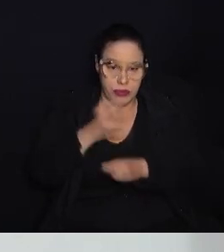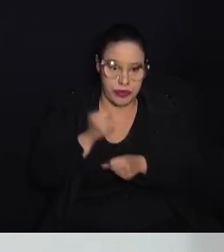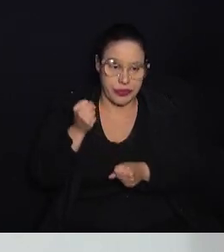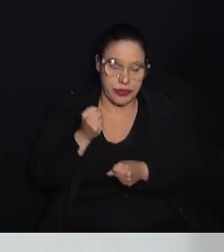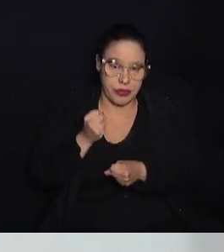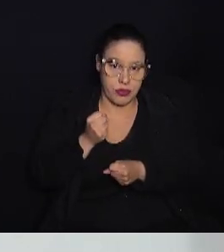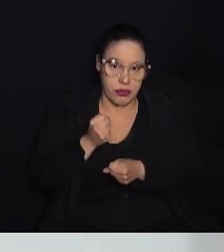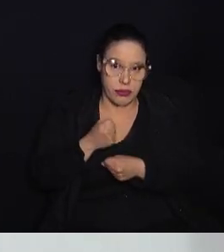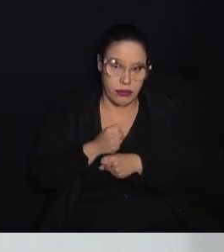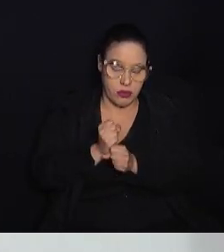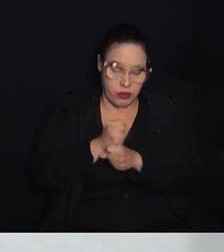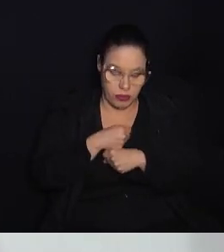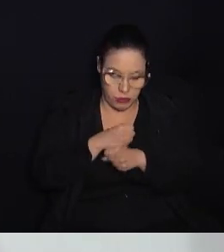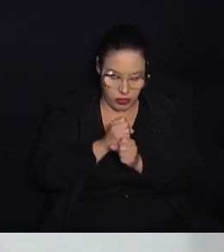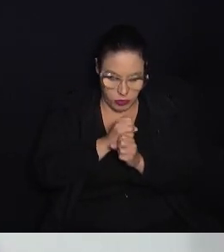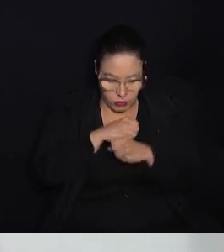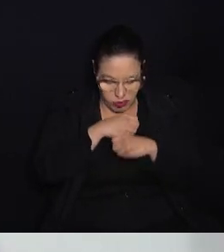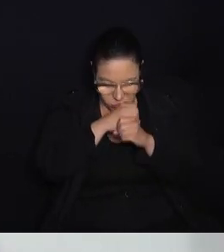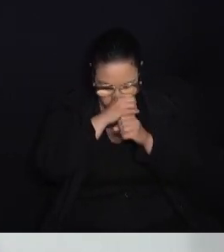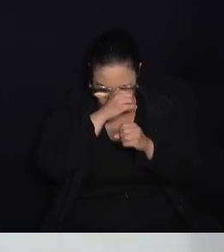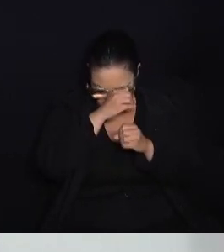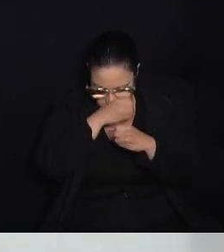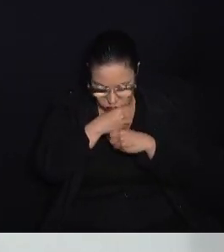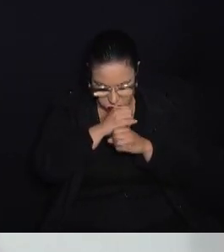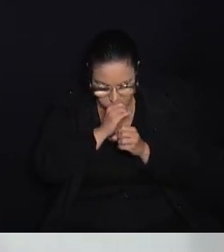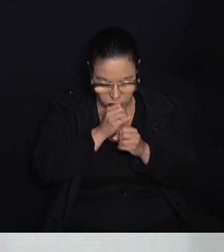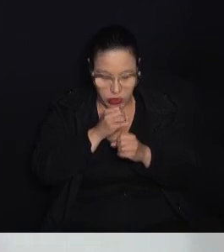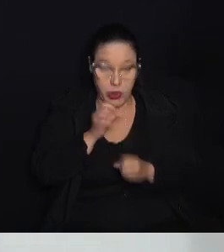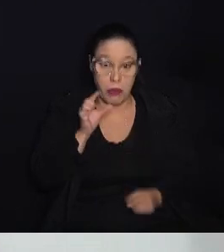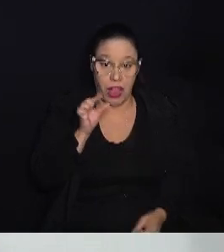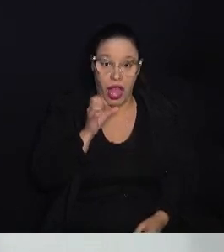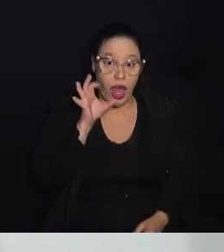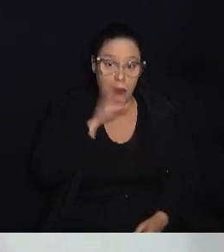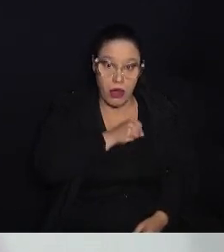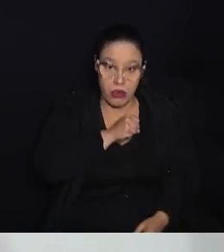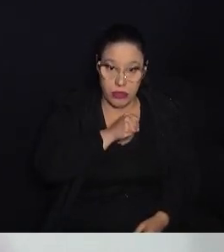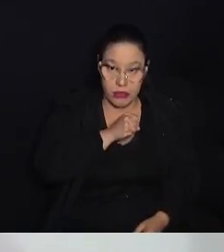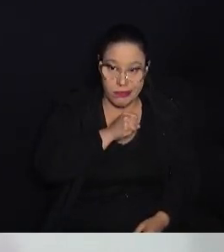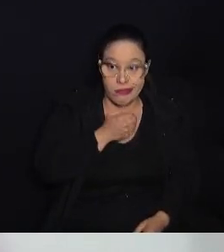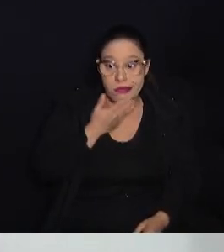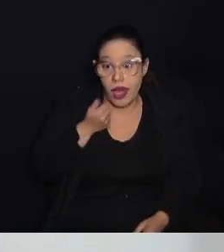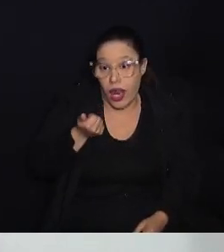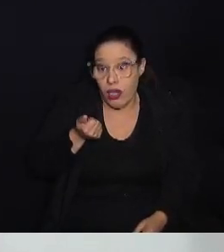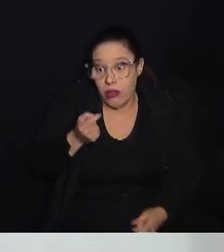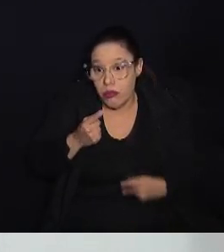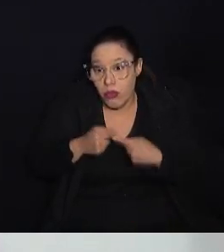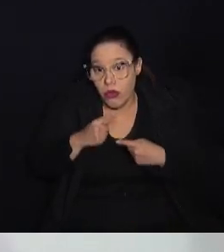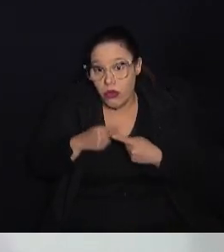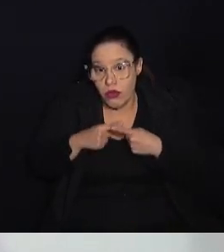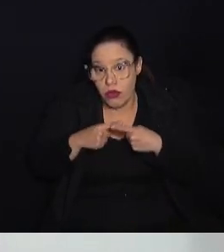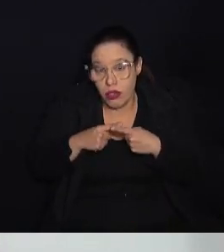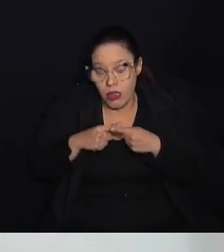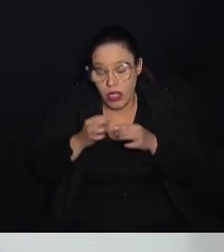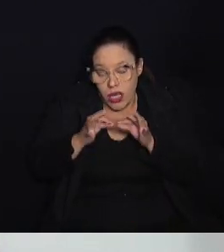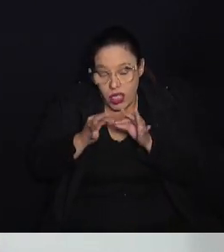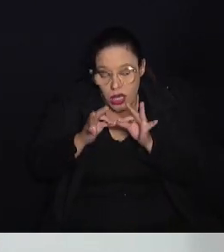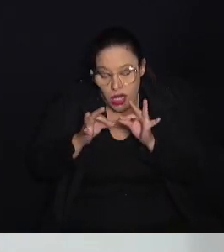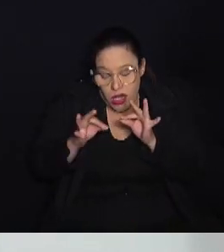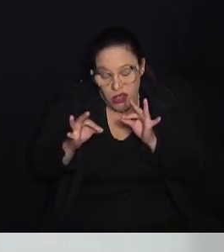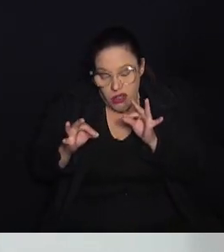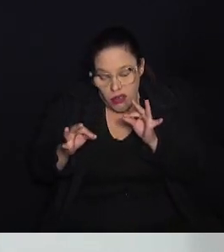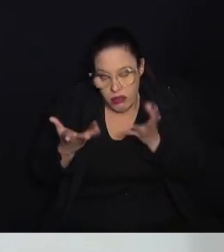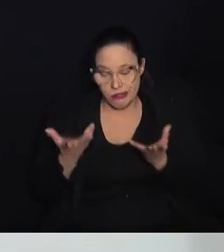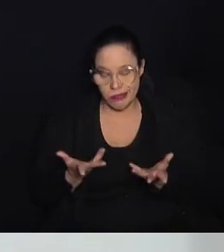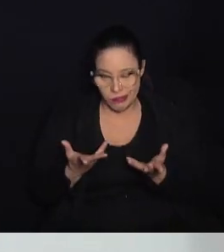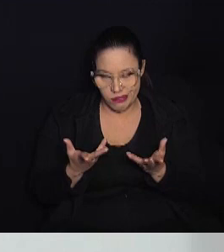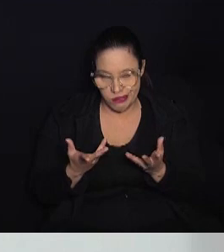também é um benefício, porque se você vê que um exame é mais curto do que outro e melhor, por que você vai fazer um exame mais longo,